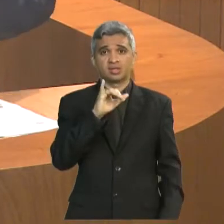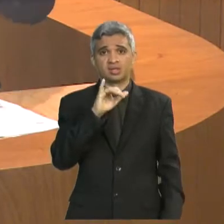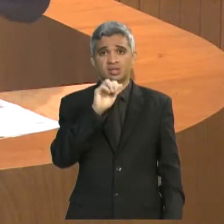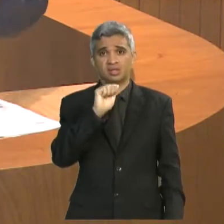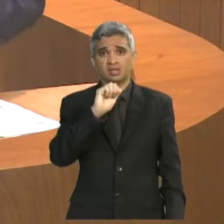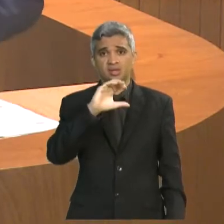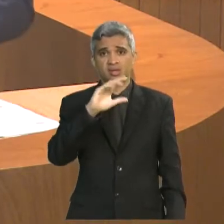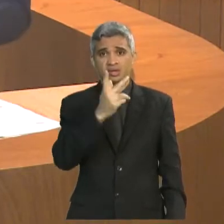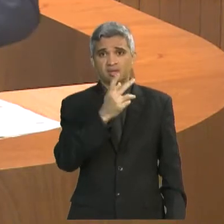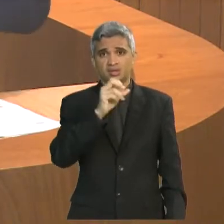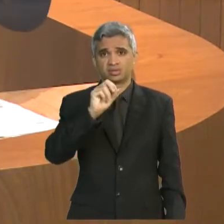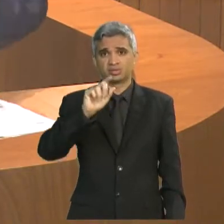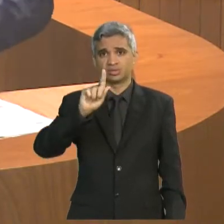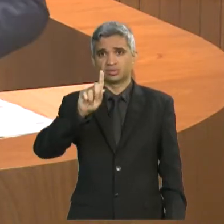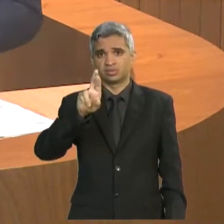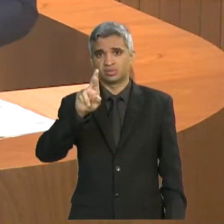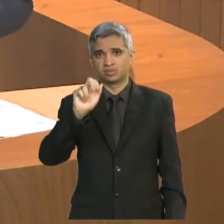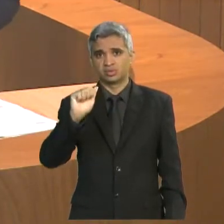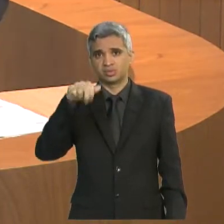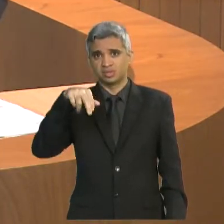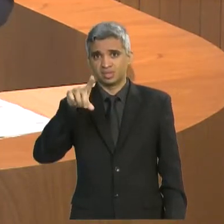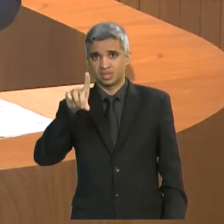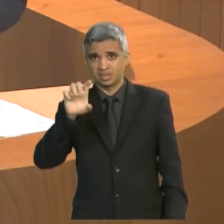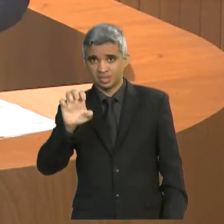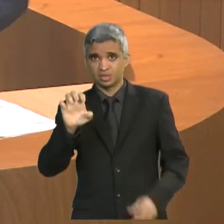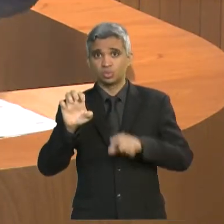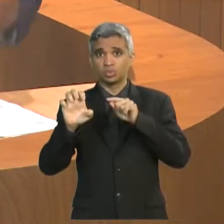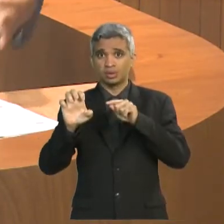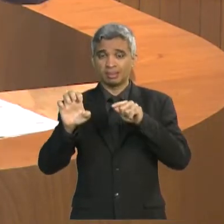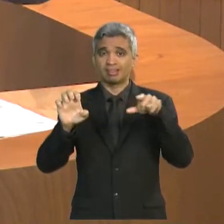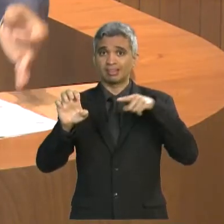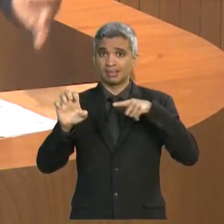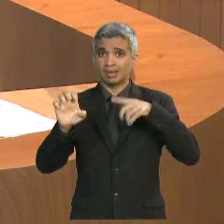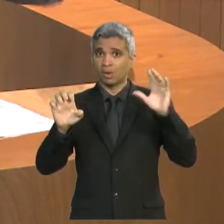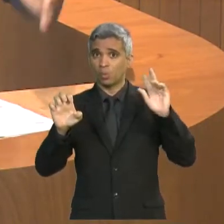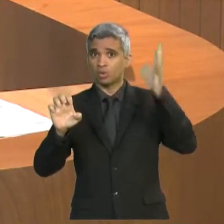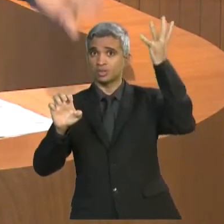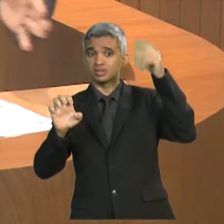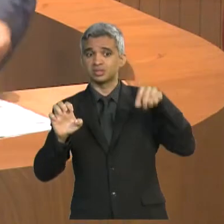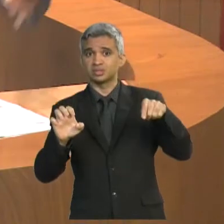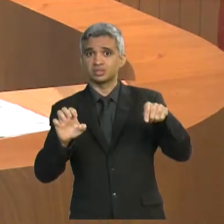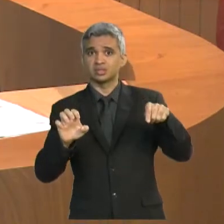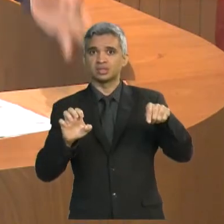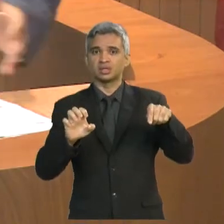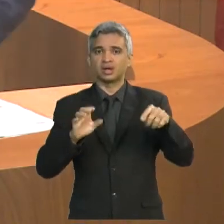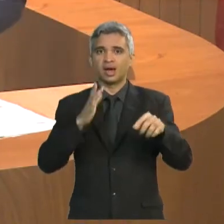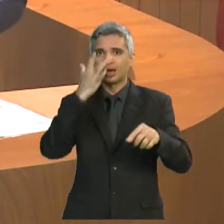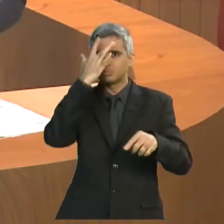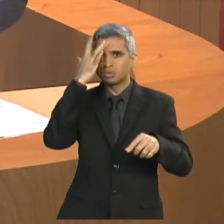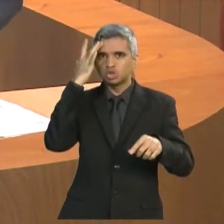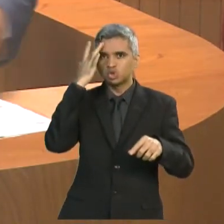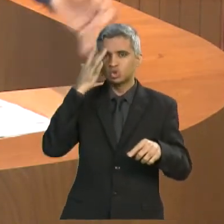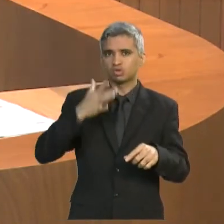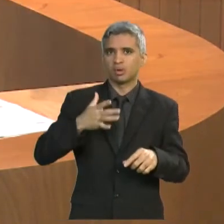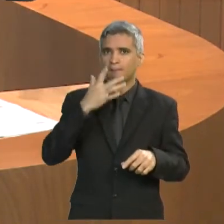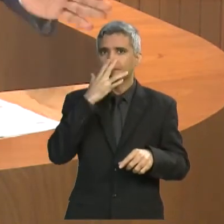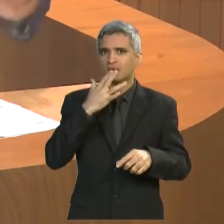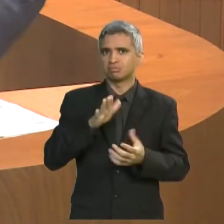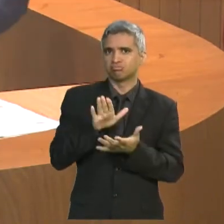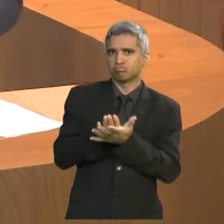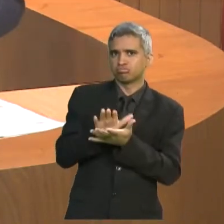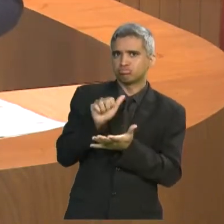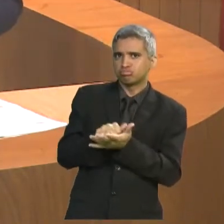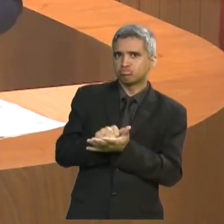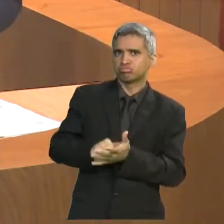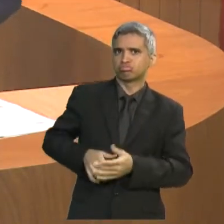a minha sala tem outro alguns por Pistoleiros o estado do Maranhão e até de alguns né artista Oleiro tem que